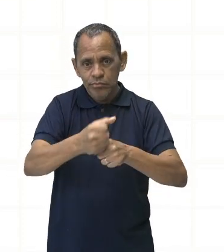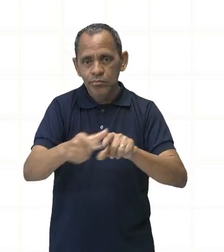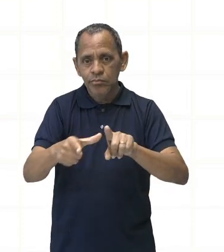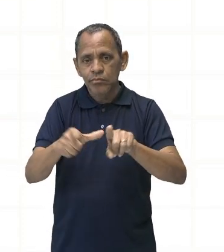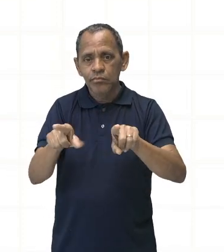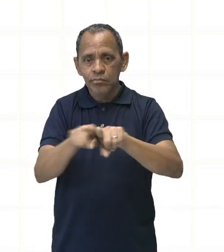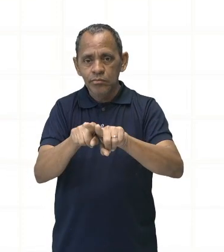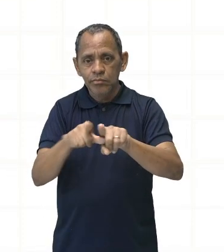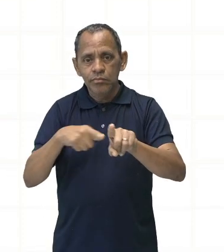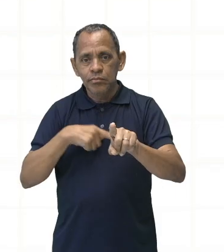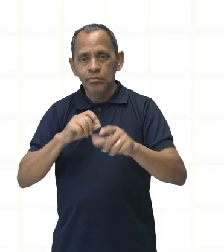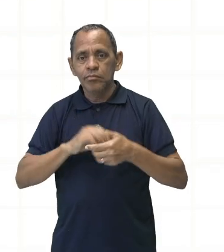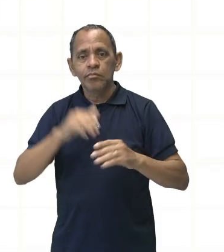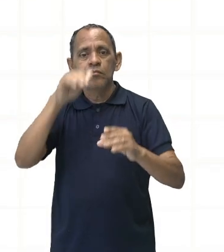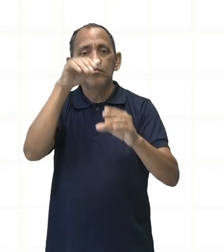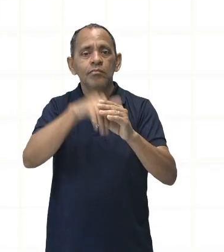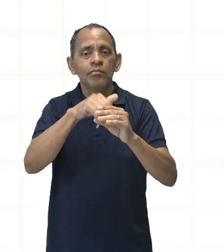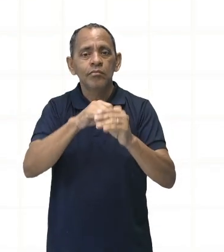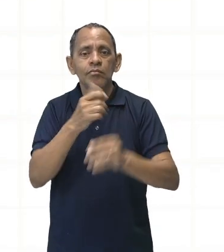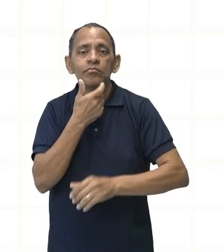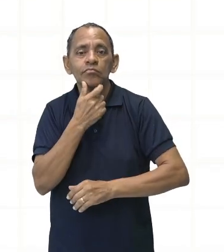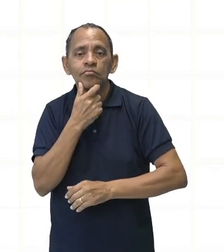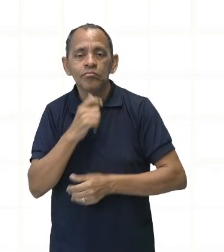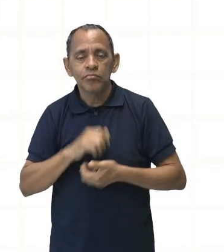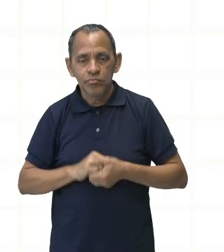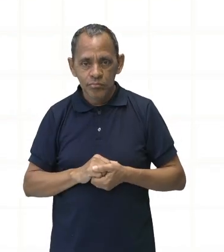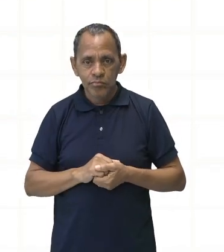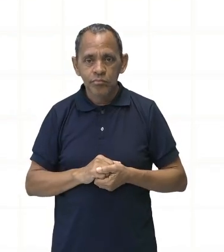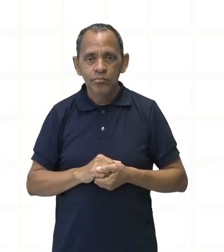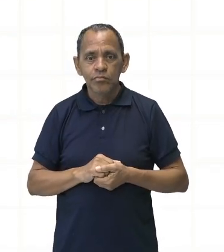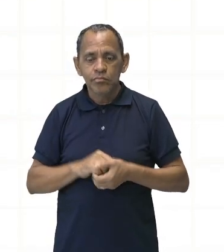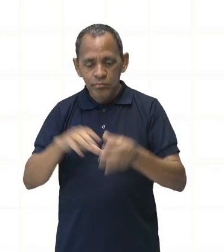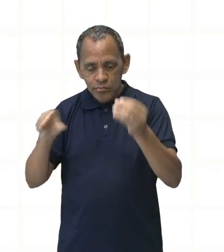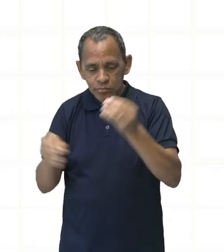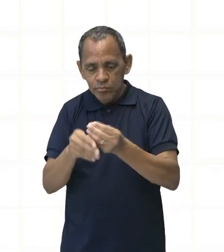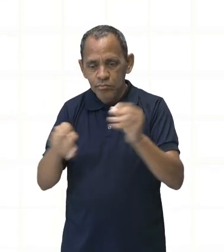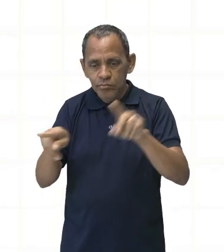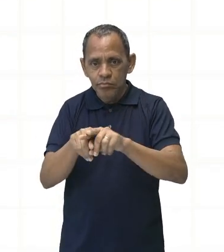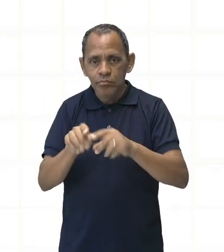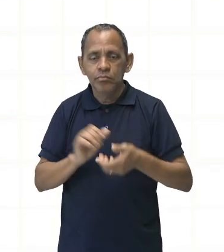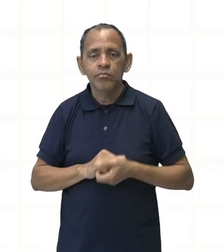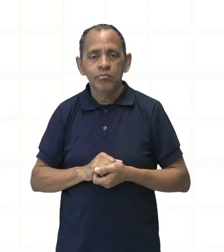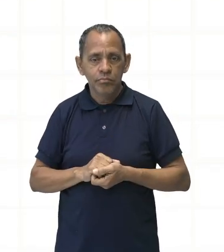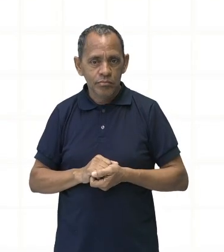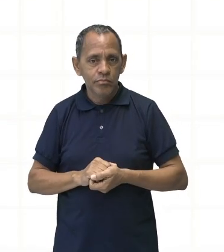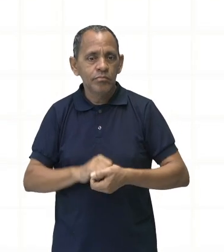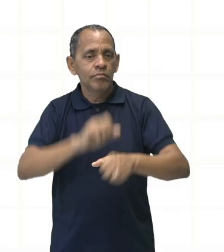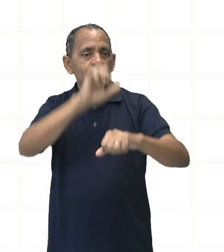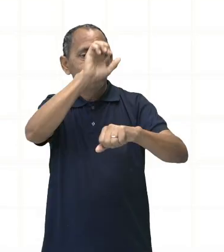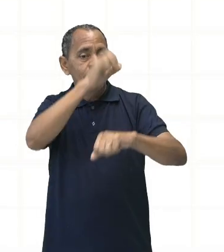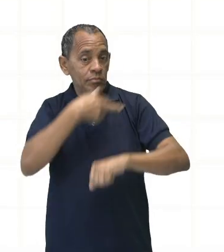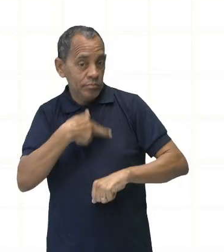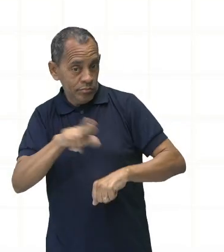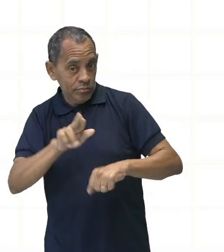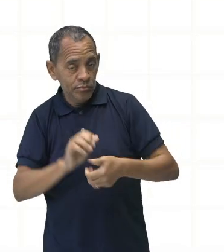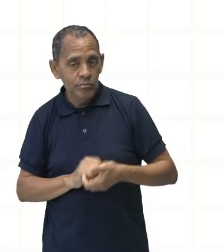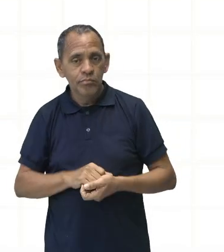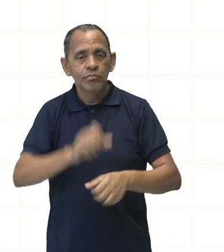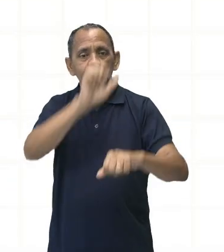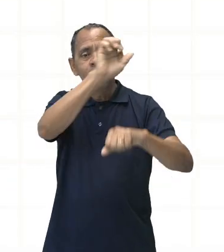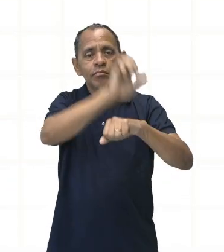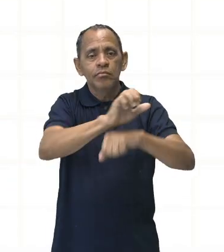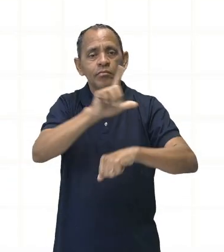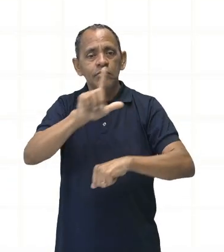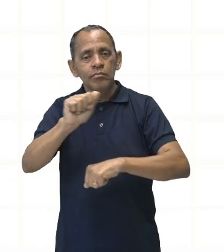a questão do voto masculino, a implementação do Estado laico, que vai dar abertura para